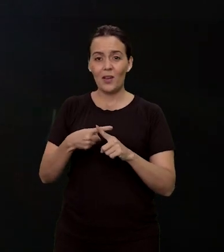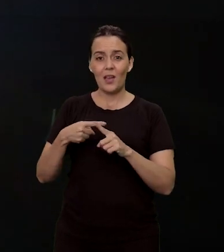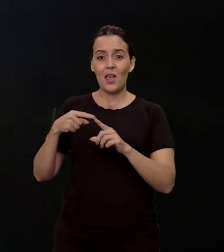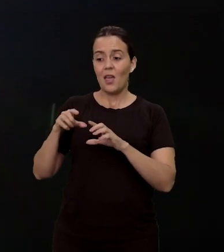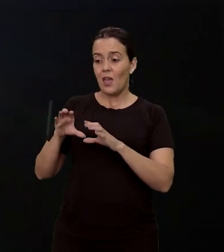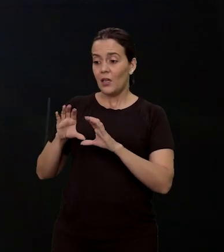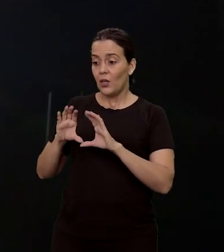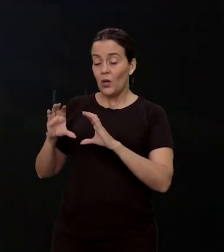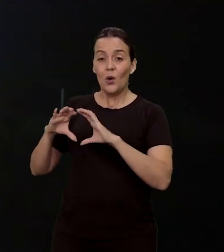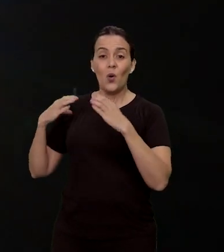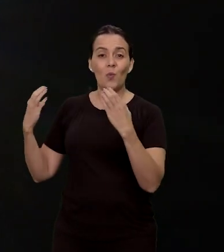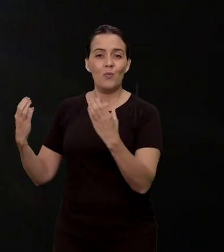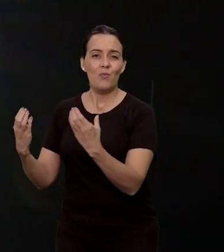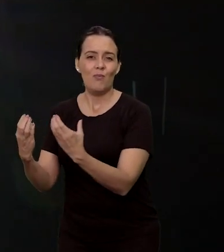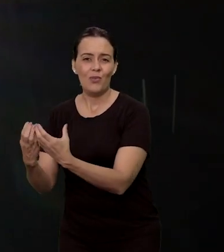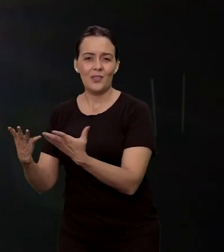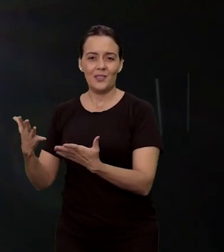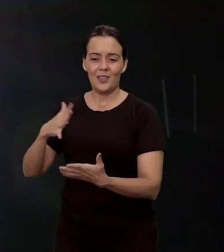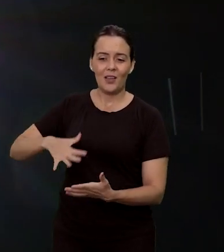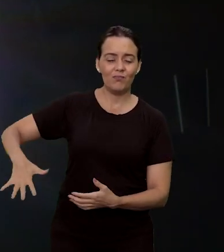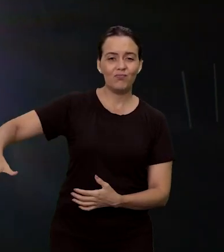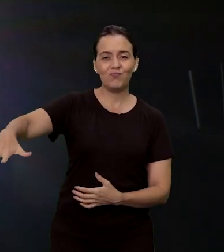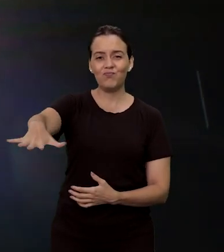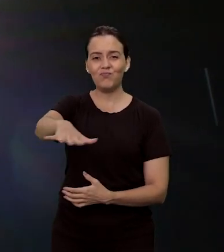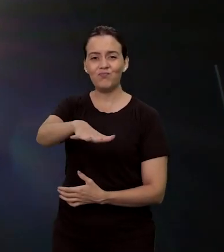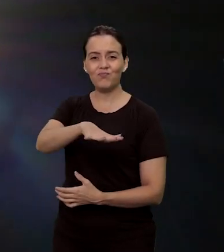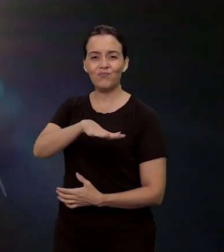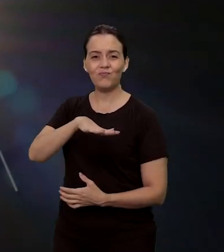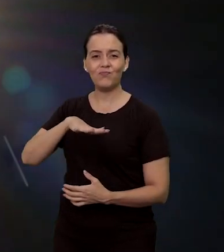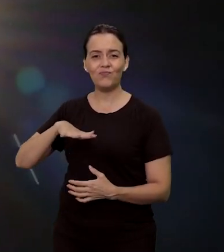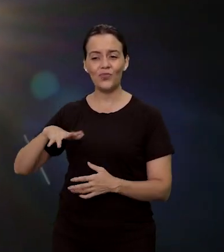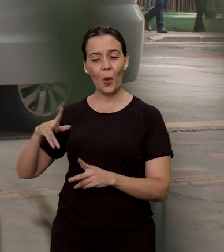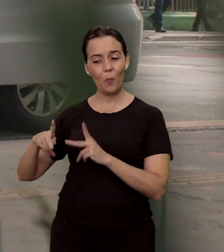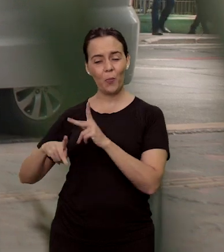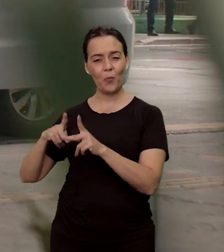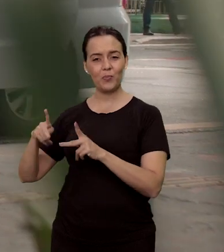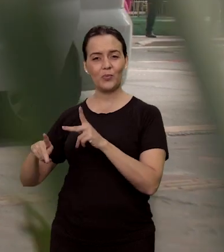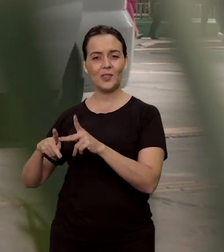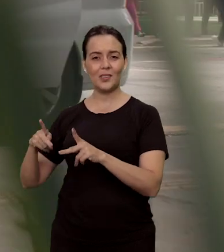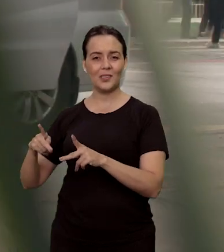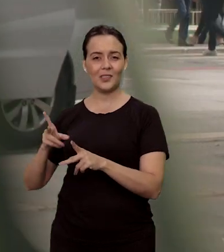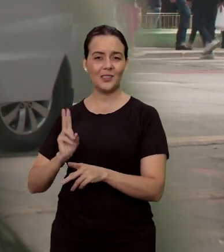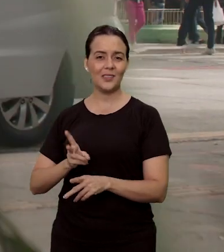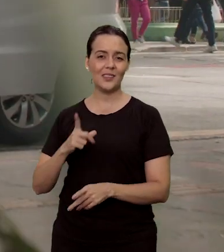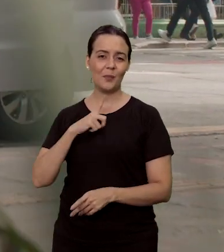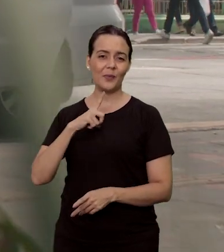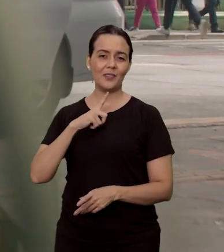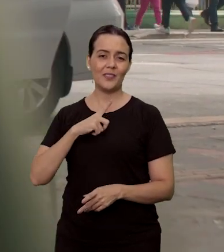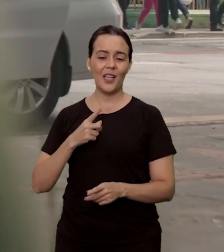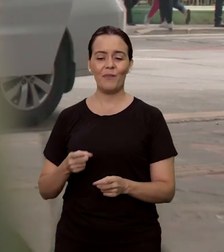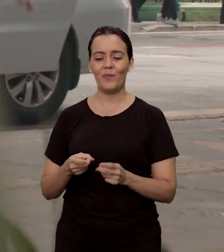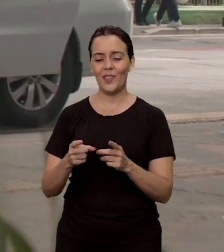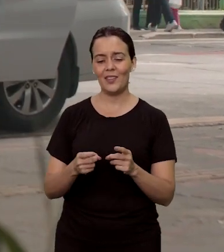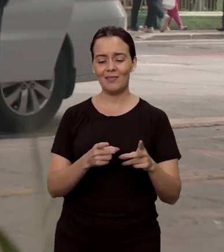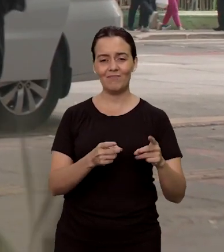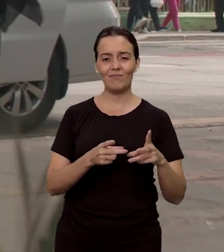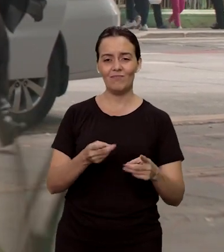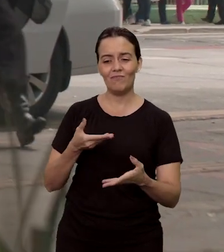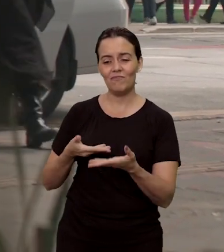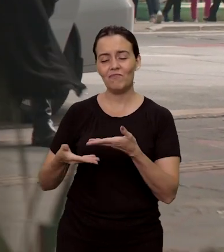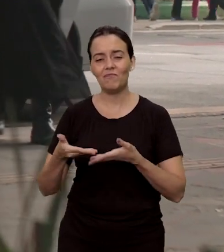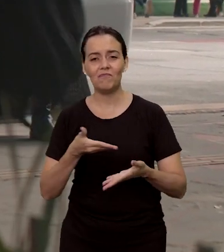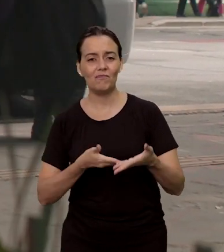toda uma construção que foi tecida de mercantilismos, de necessidades,